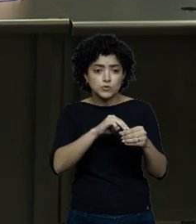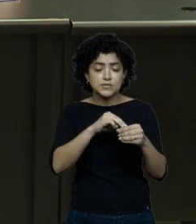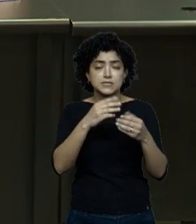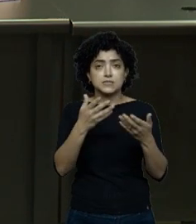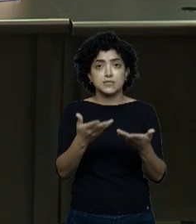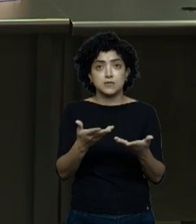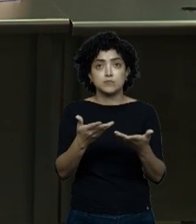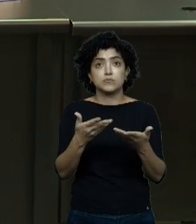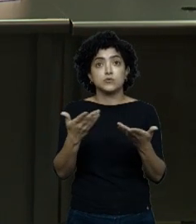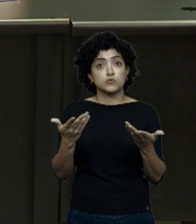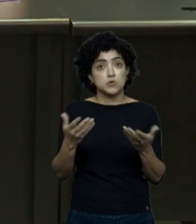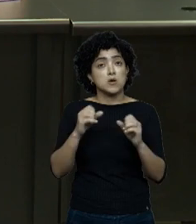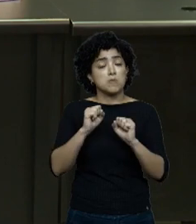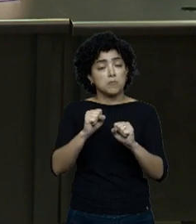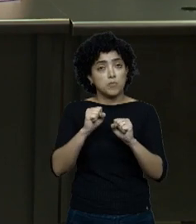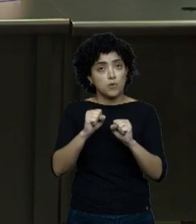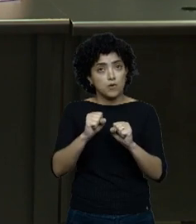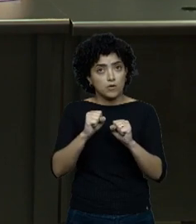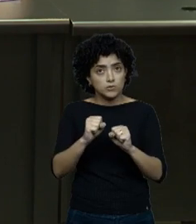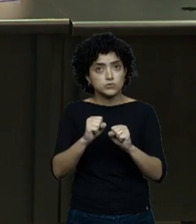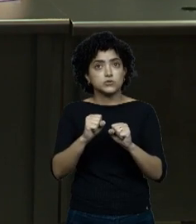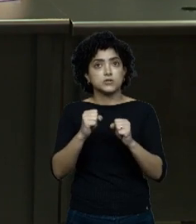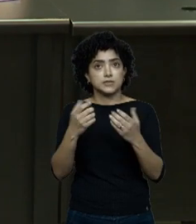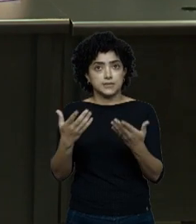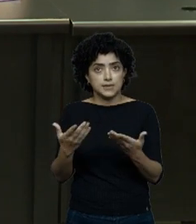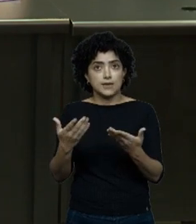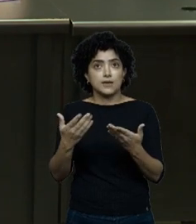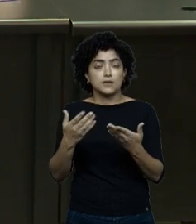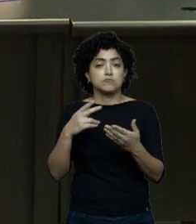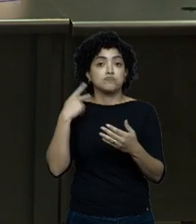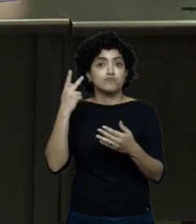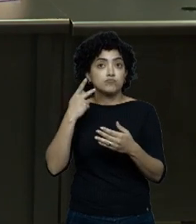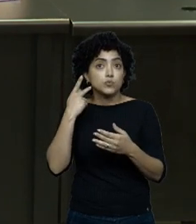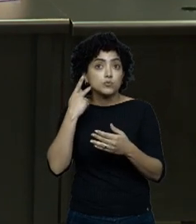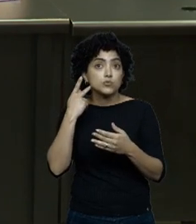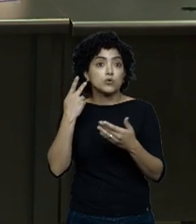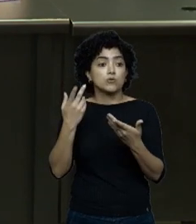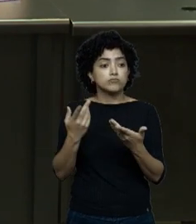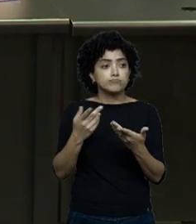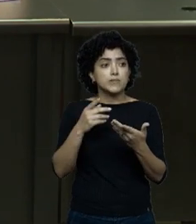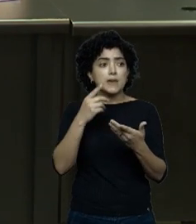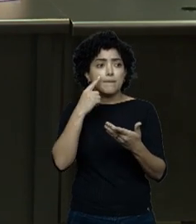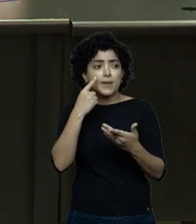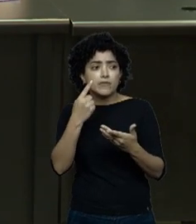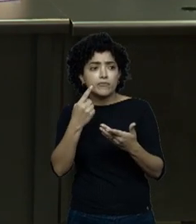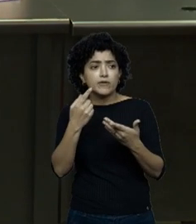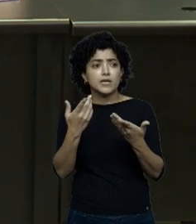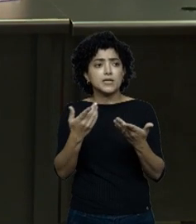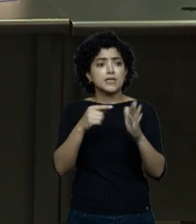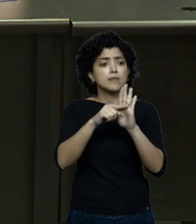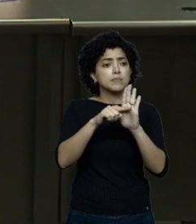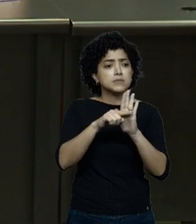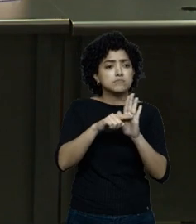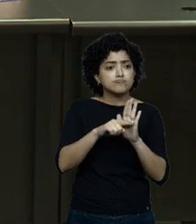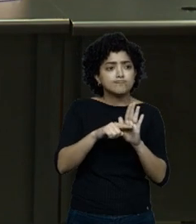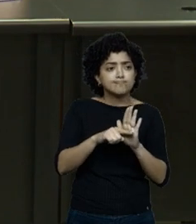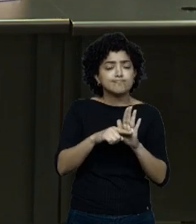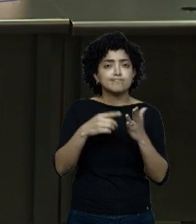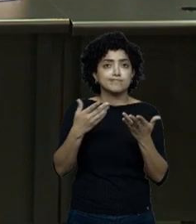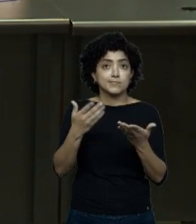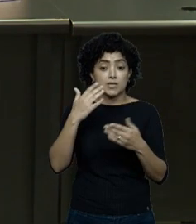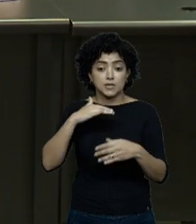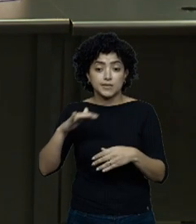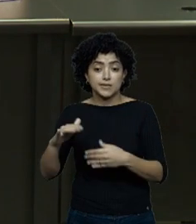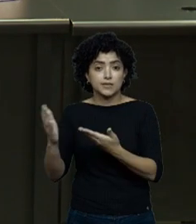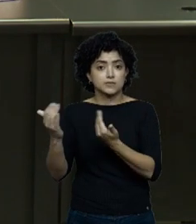é isso pode ser levado a conhecimento das promotorias locais que vão atuar também para corrigir porque é inadimissível claro que crianças